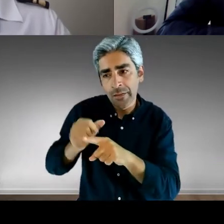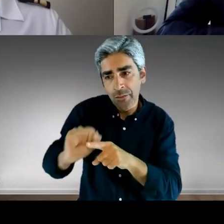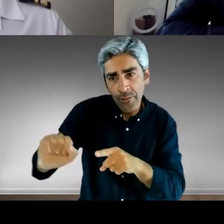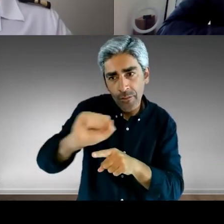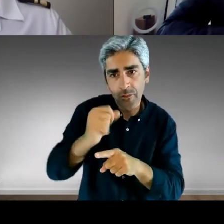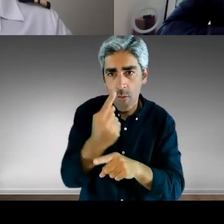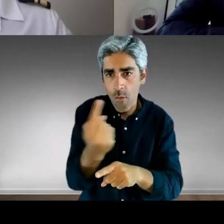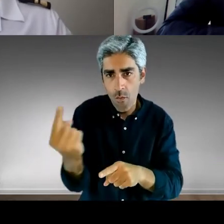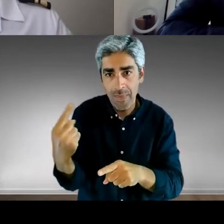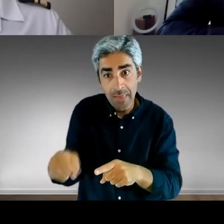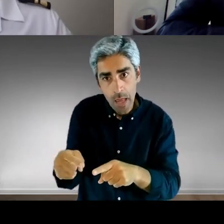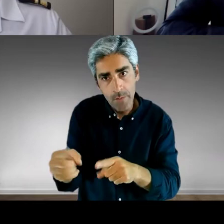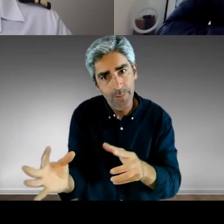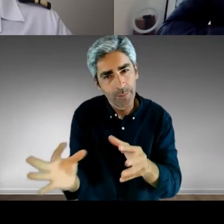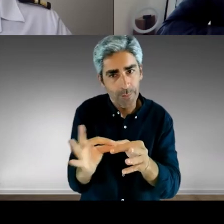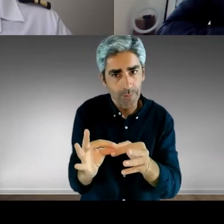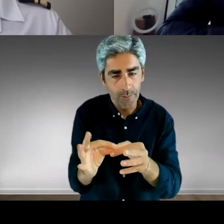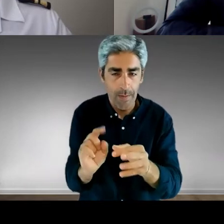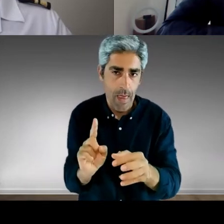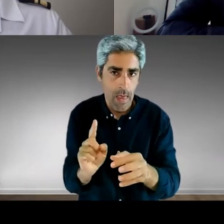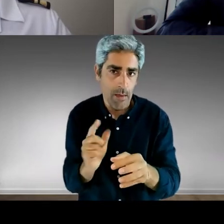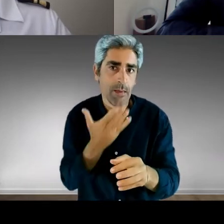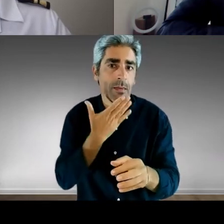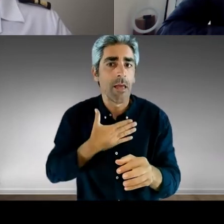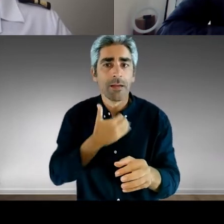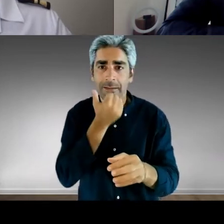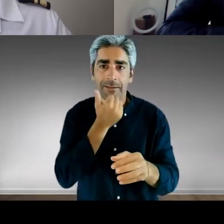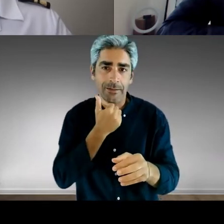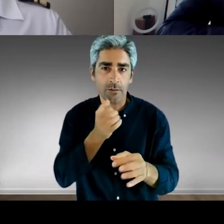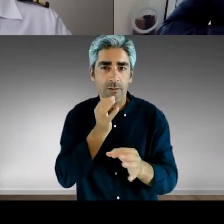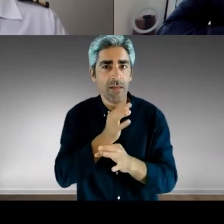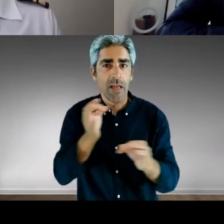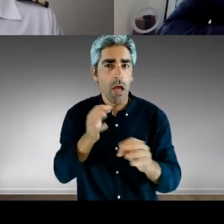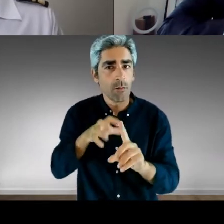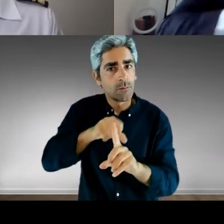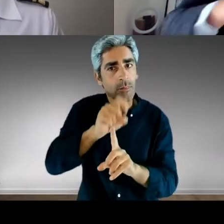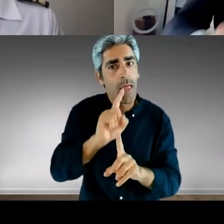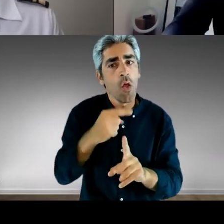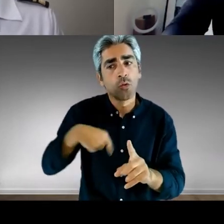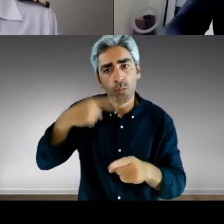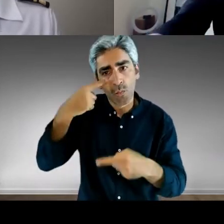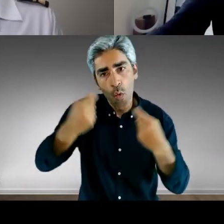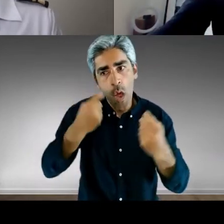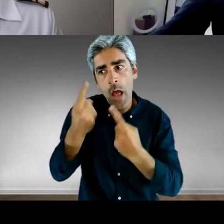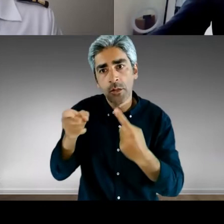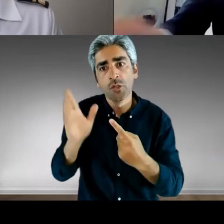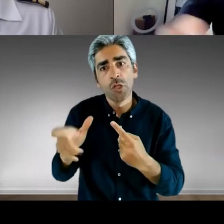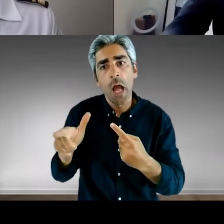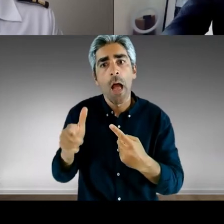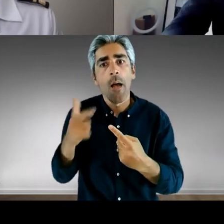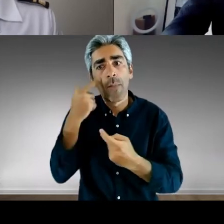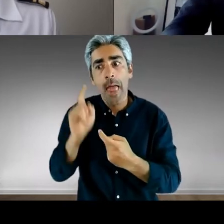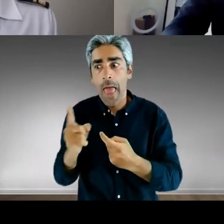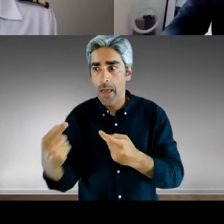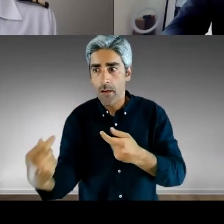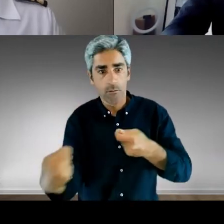um. Não há nada que promova mais o desempenho extraordinário do que nós encontrarmos alguém que já está à procura de